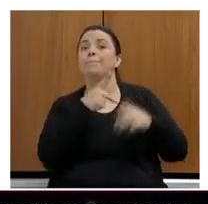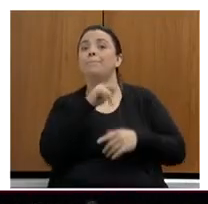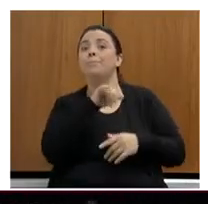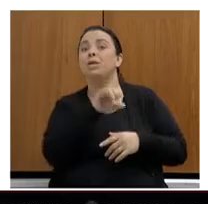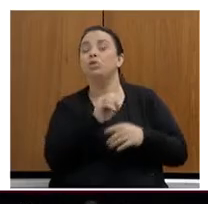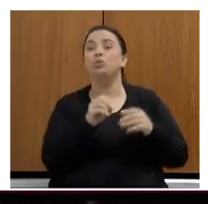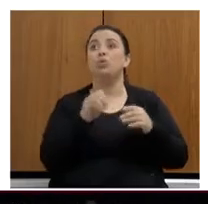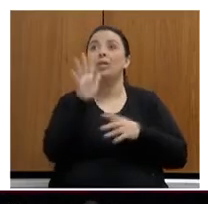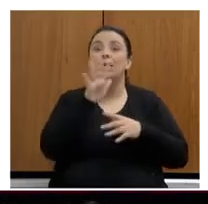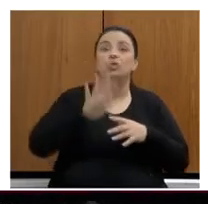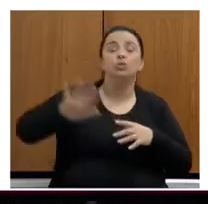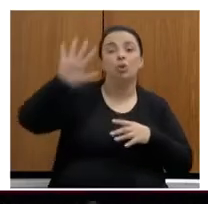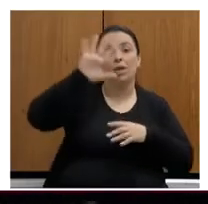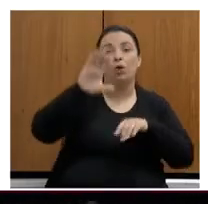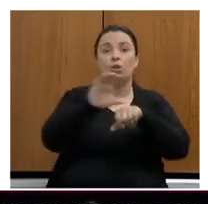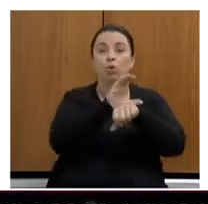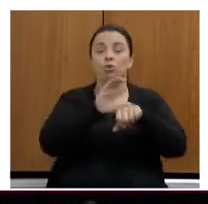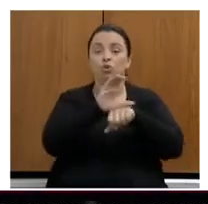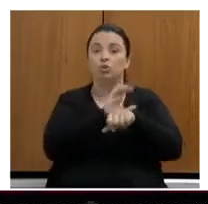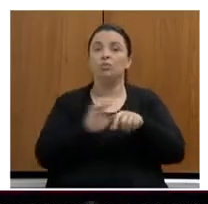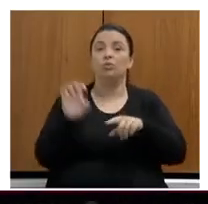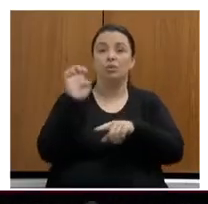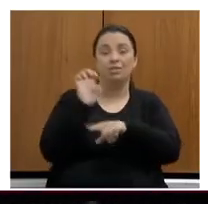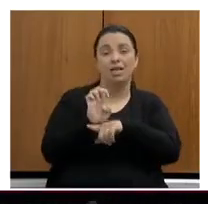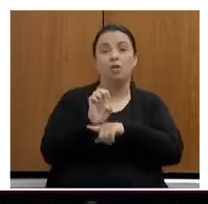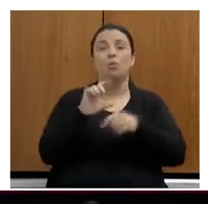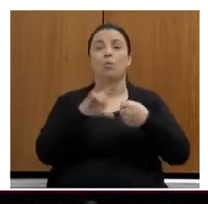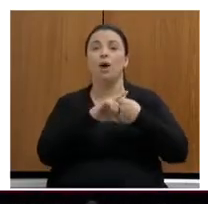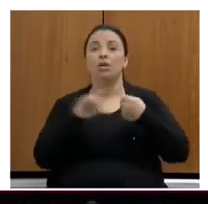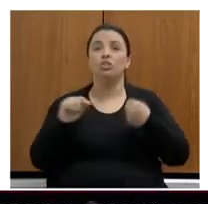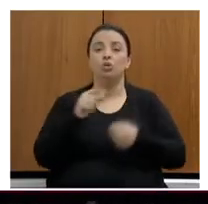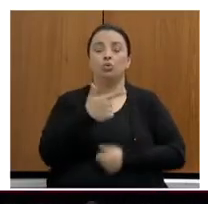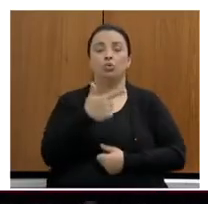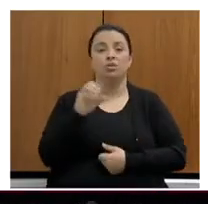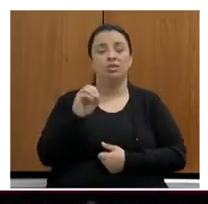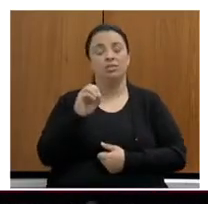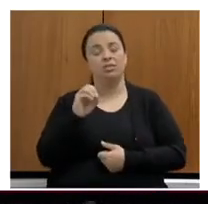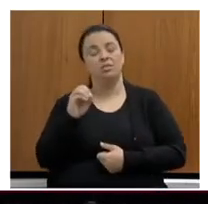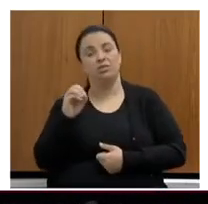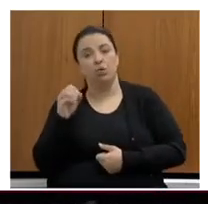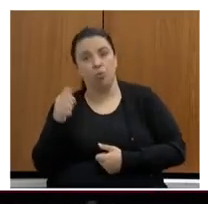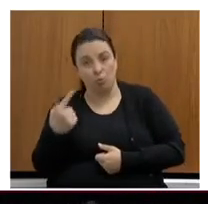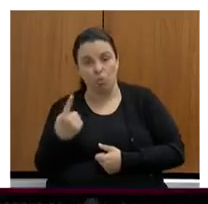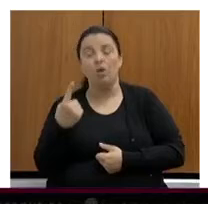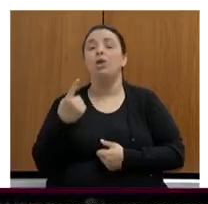a constituição do Estado por meio do artigo 201 a com a lei estadual 20710